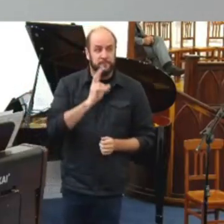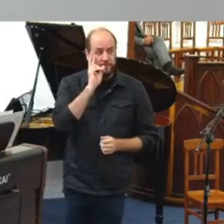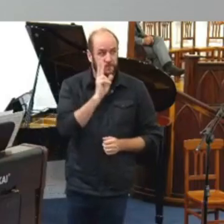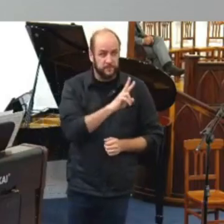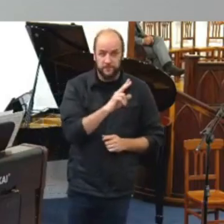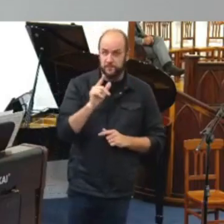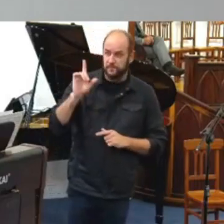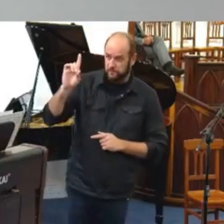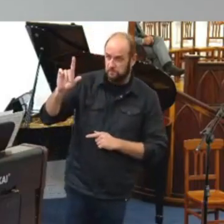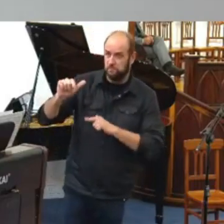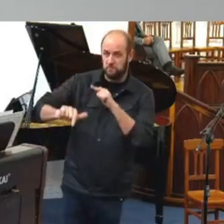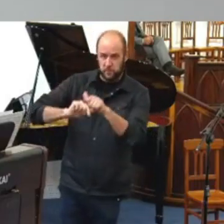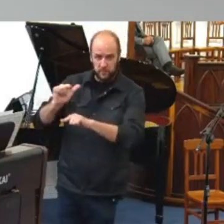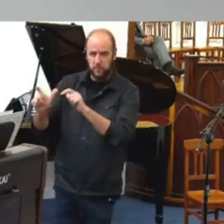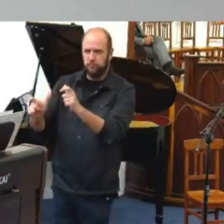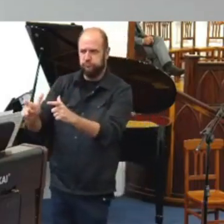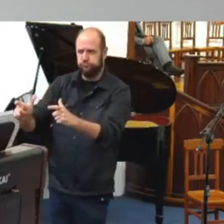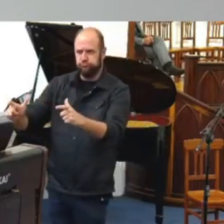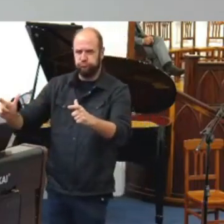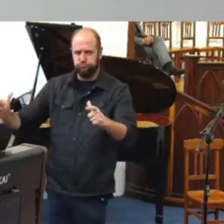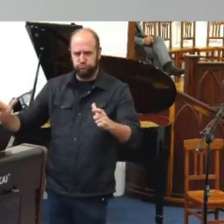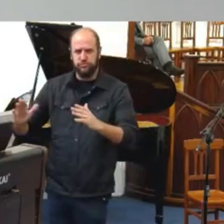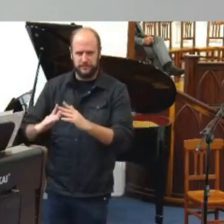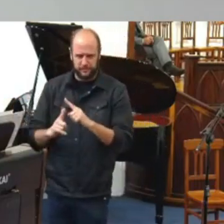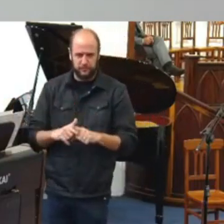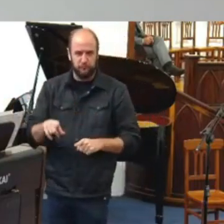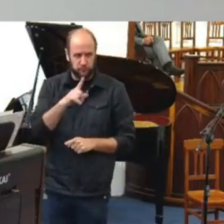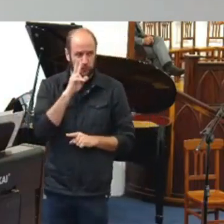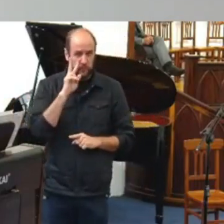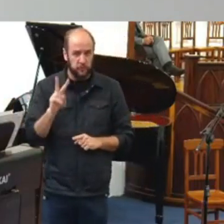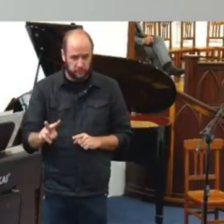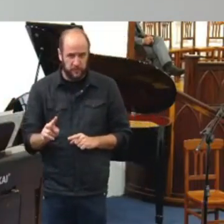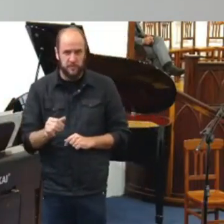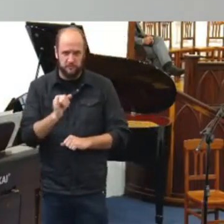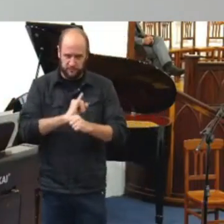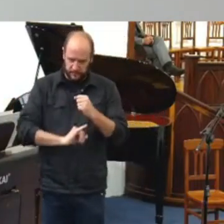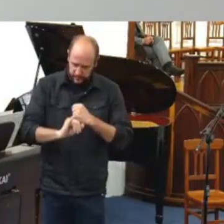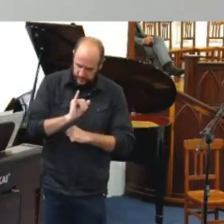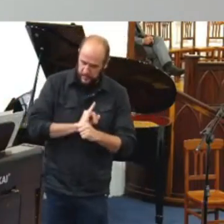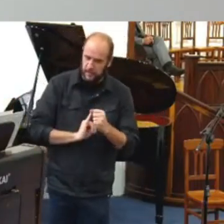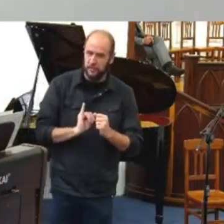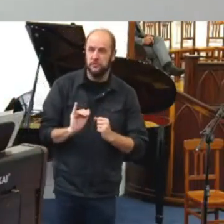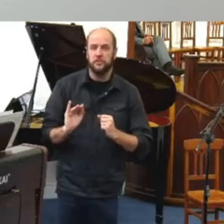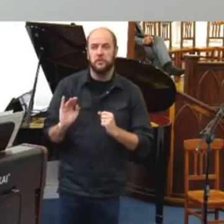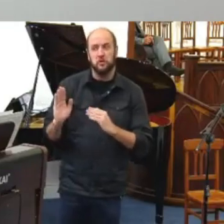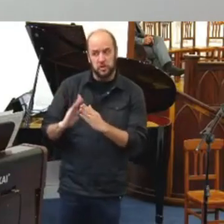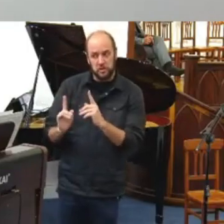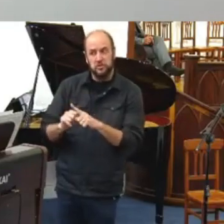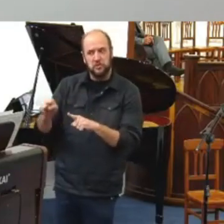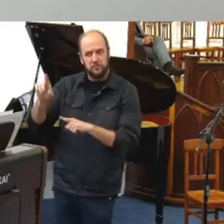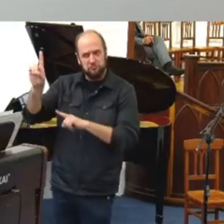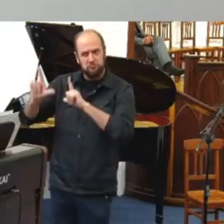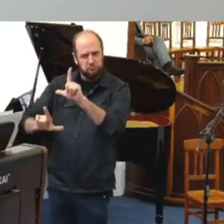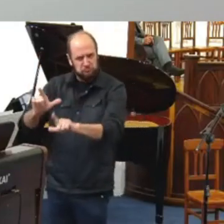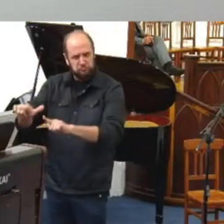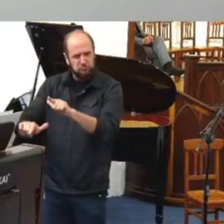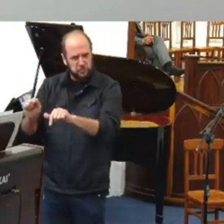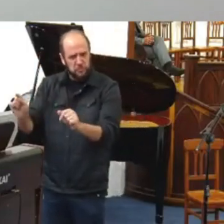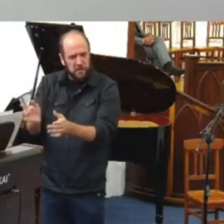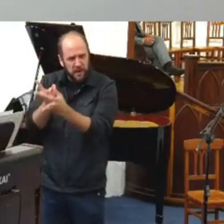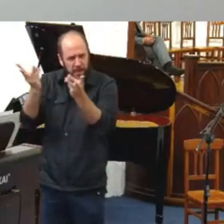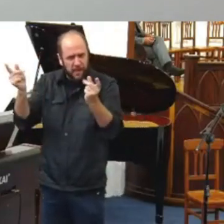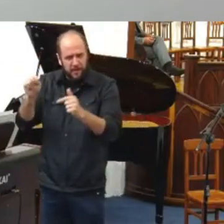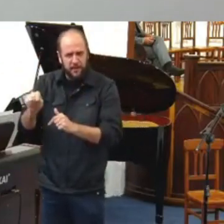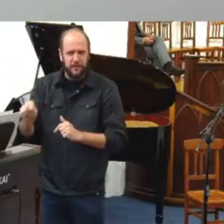a obra do Senhor está avançando, né? Vocês têm visto aí pela internet como que Deus tem feito maravilhas